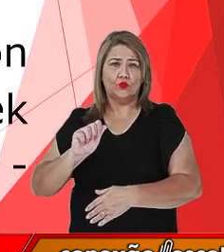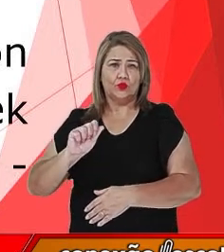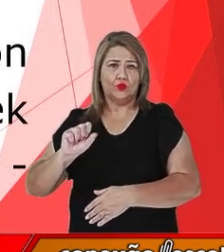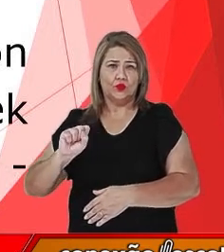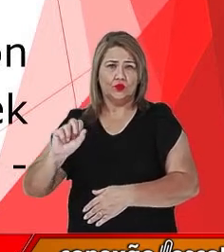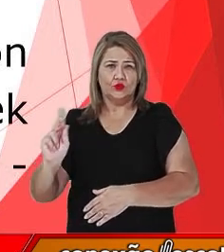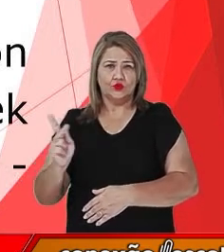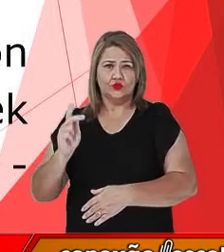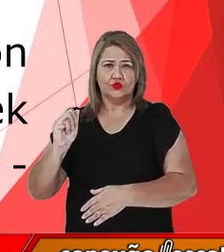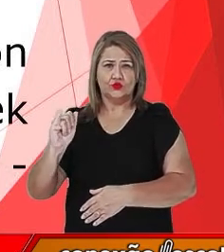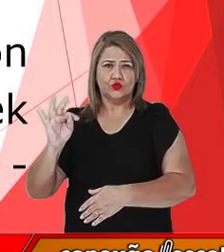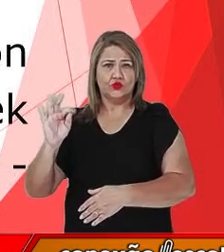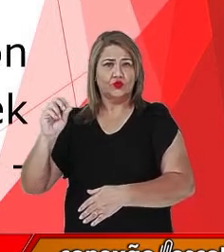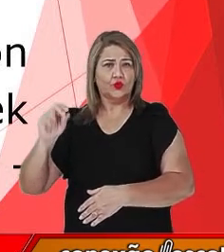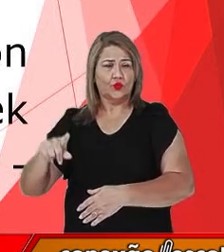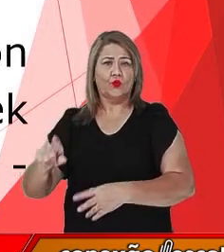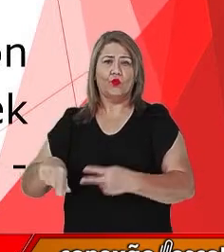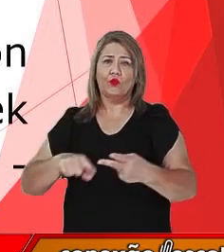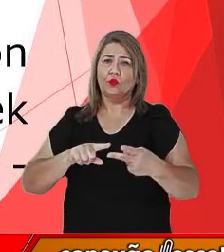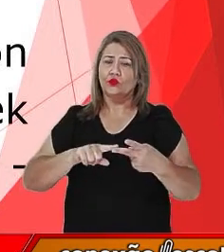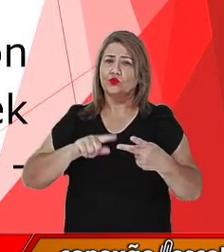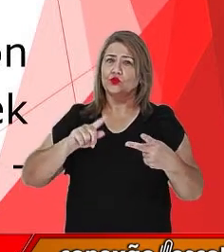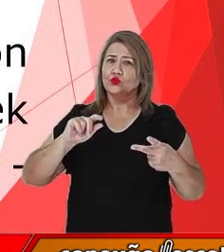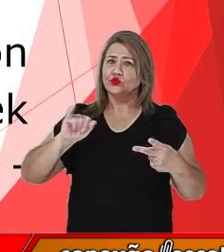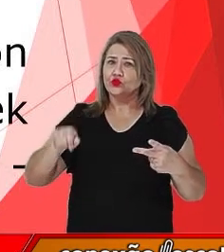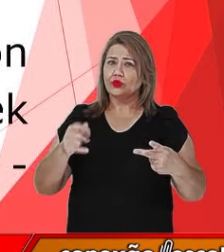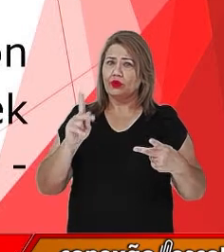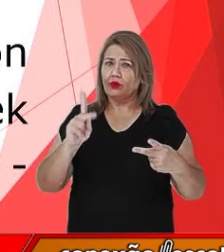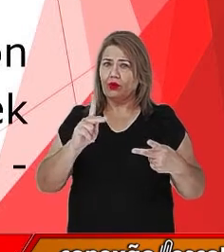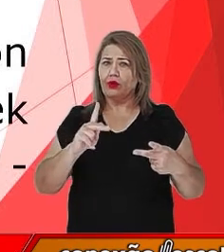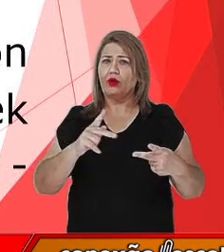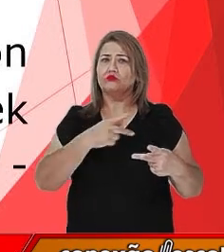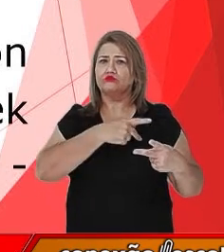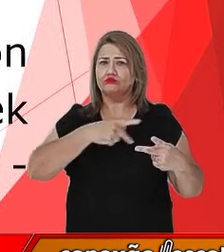e o período do regime militar, entre 1964 e